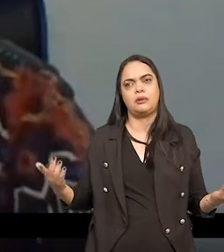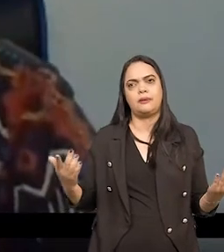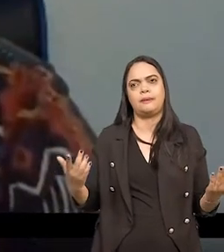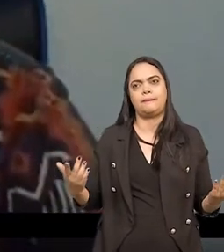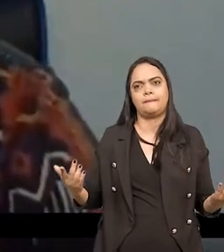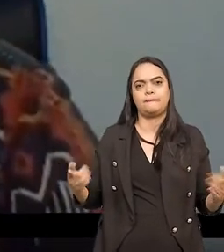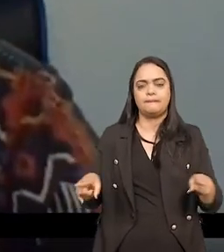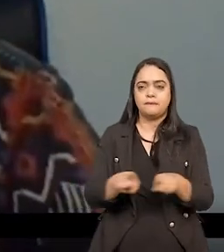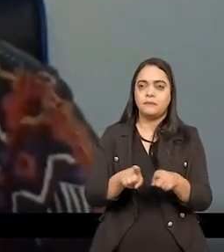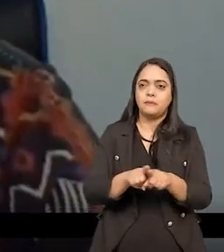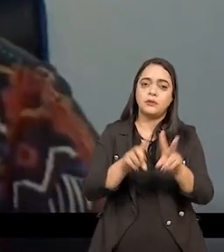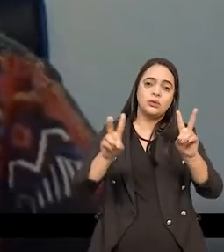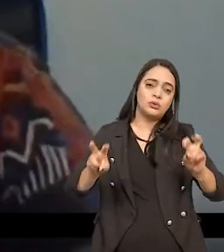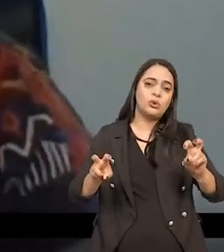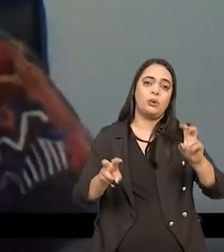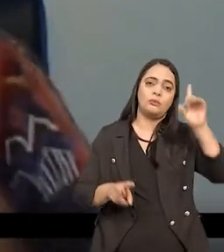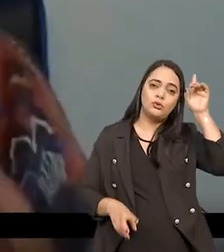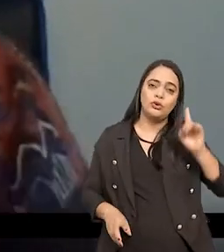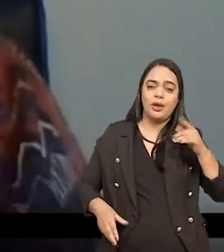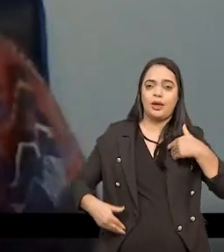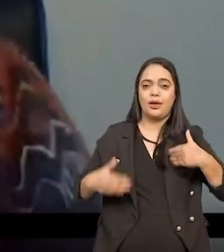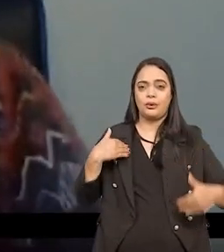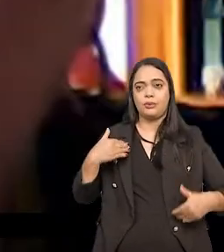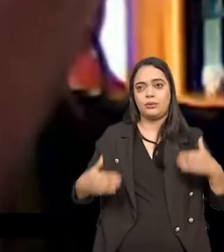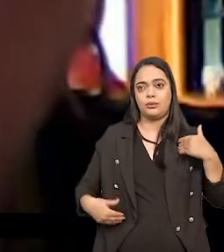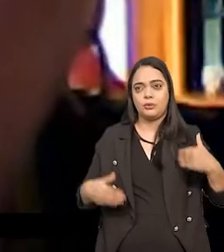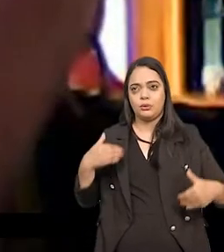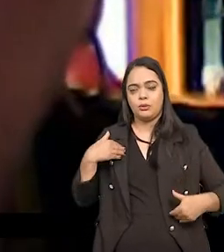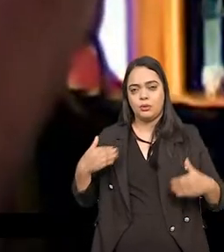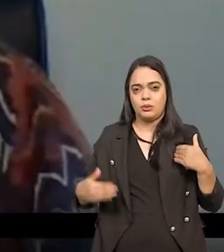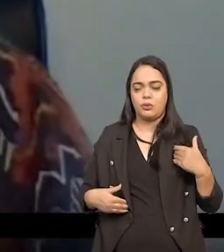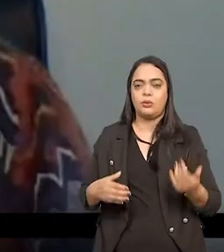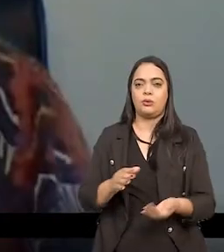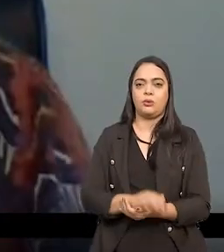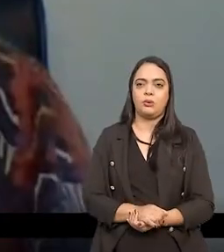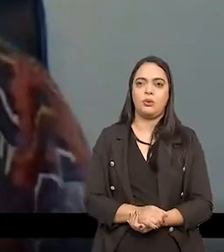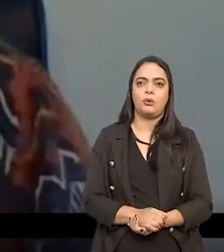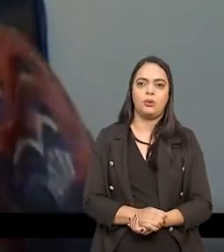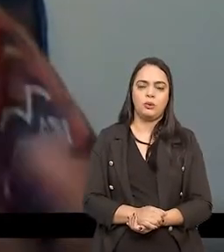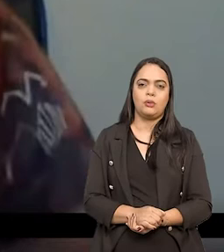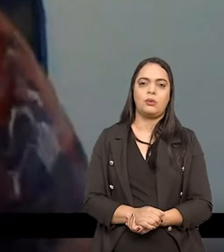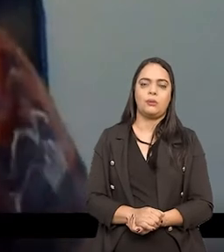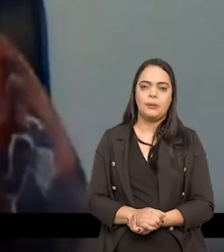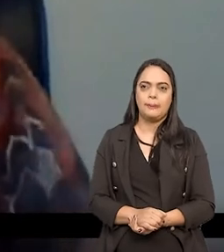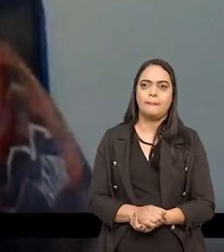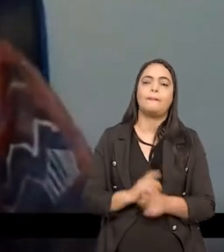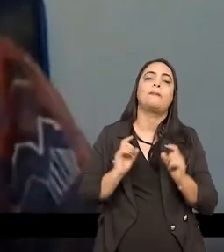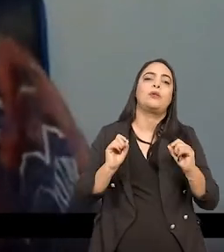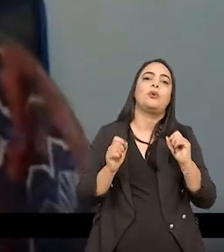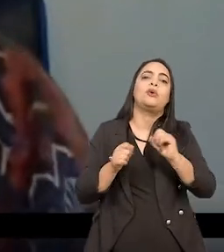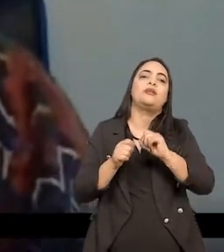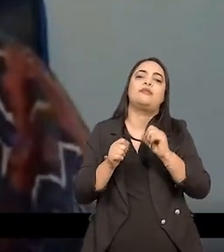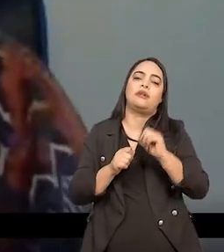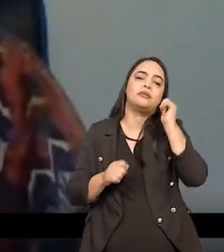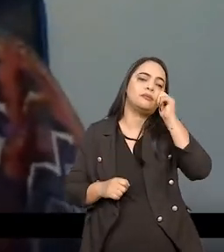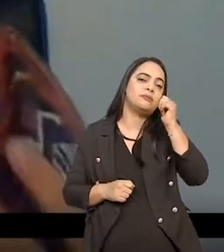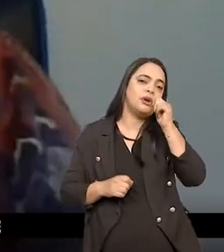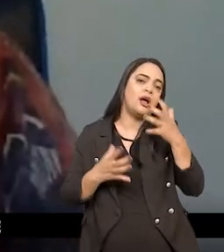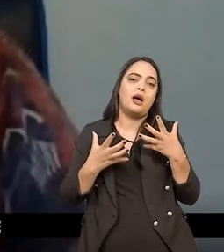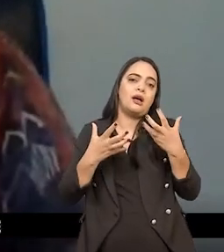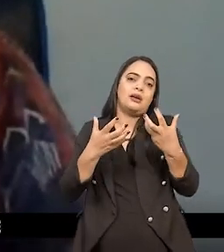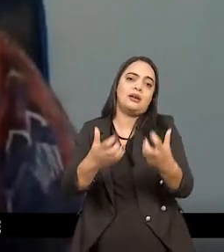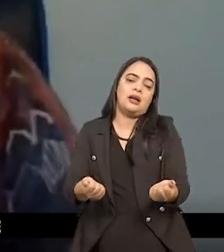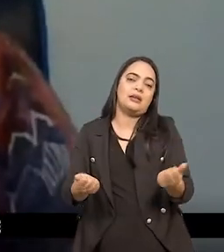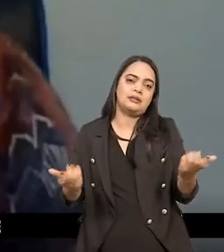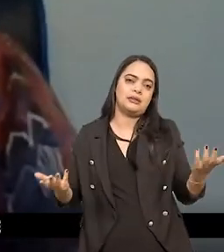corpo, né, que é um debate bem grande sobre a modificação sexual, né, de o que leva uma mulher a se sujeitar a isso